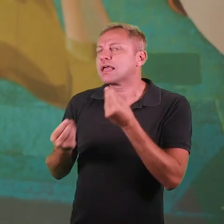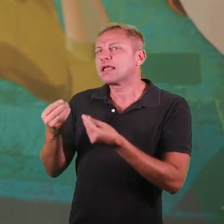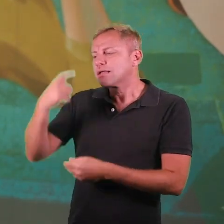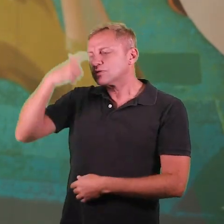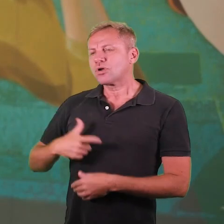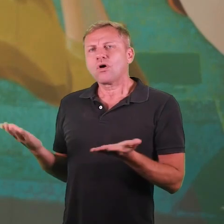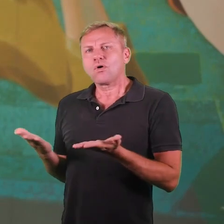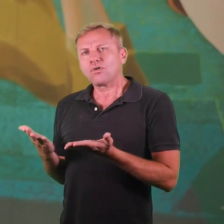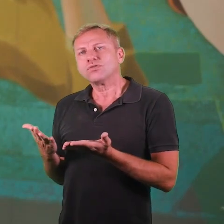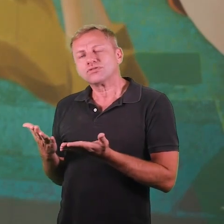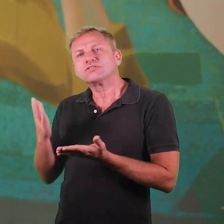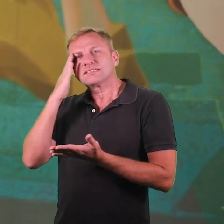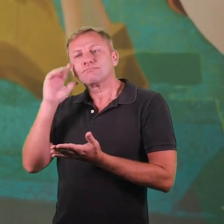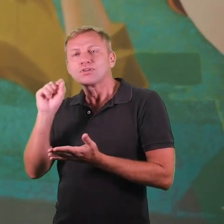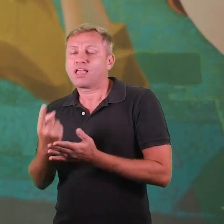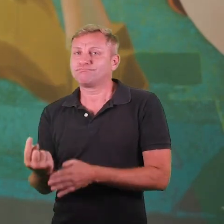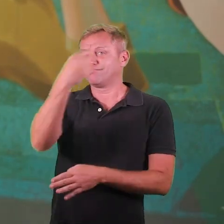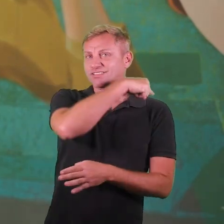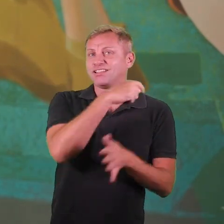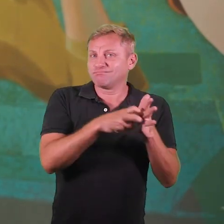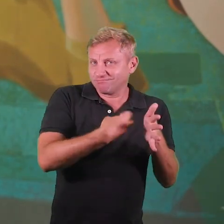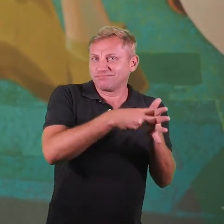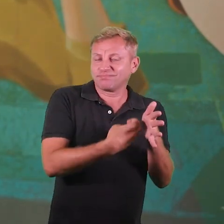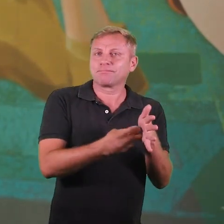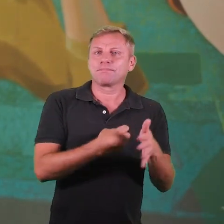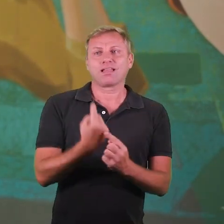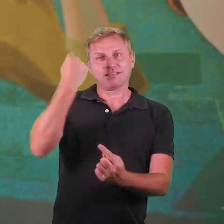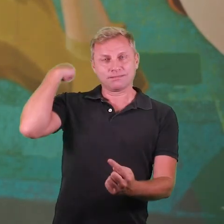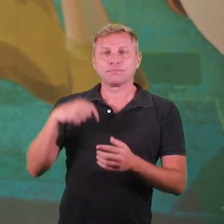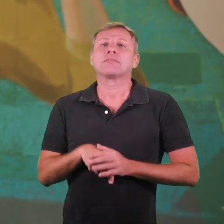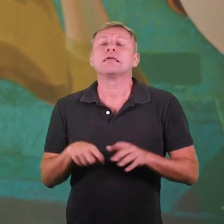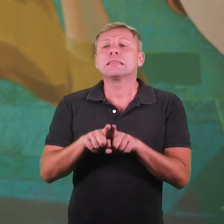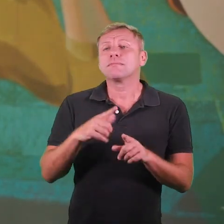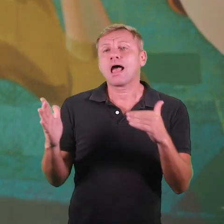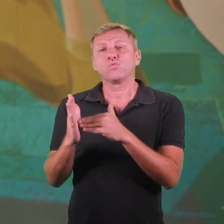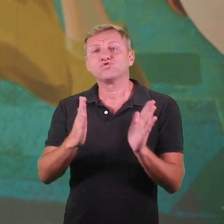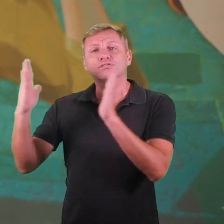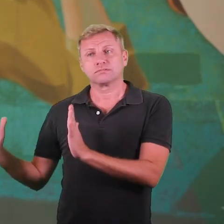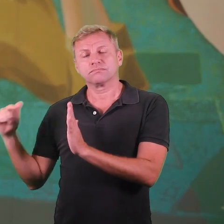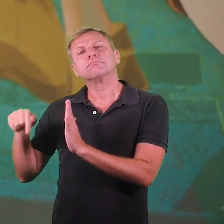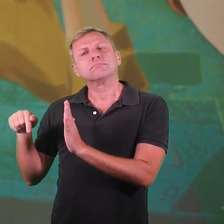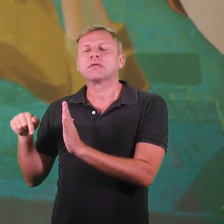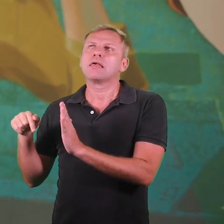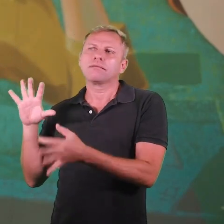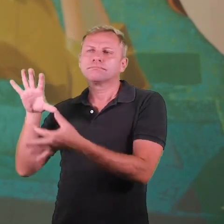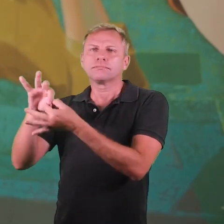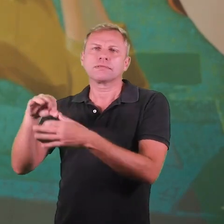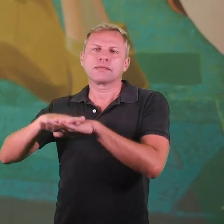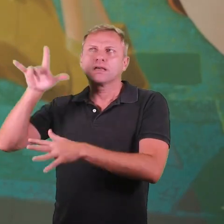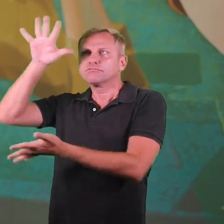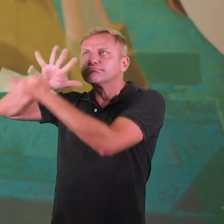hoje, graças aos fósseis. E há uma última etapa que é ligada mais ao mundo